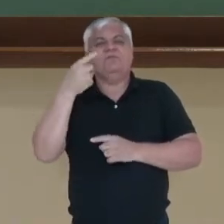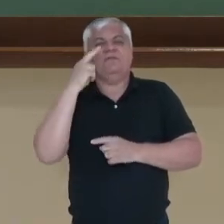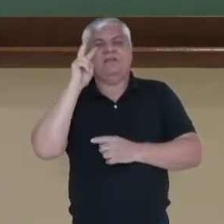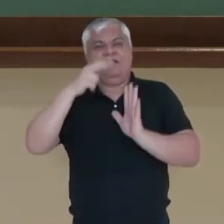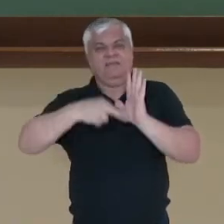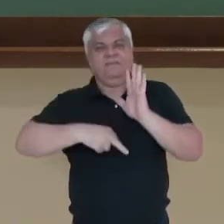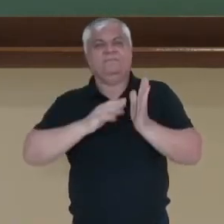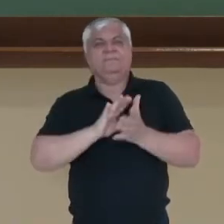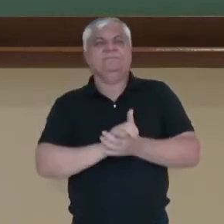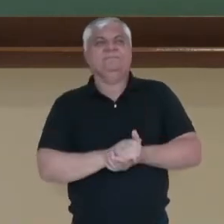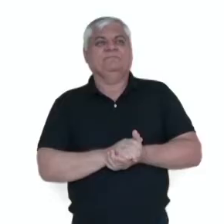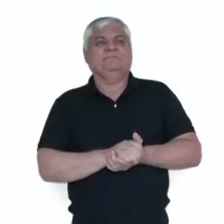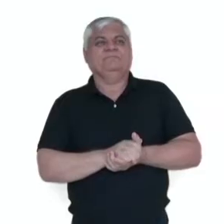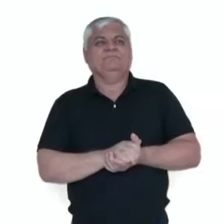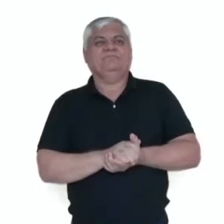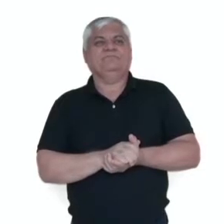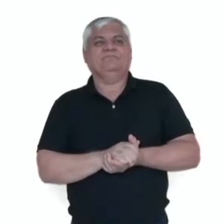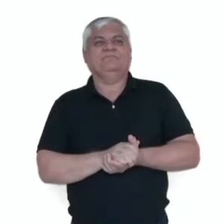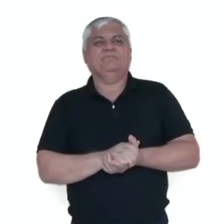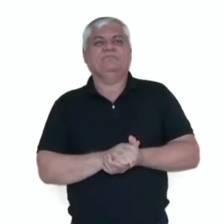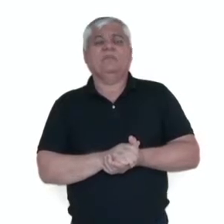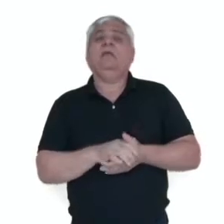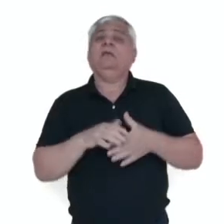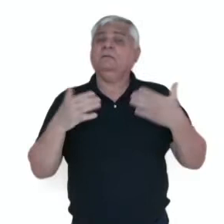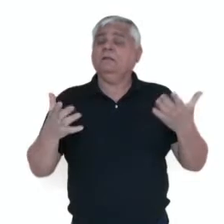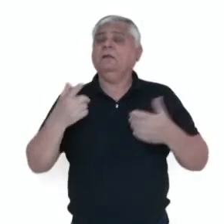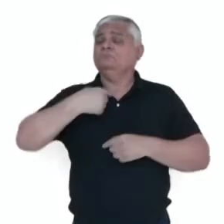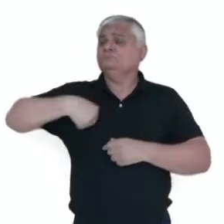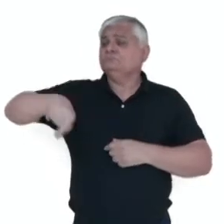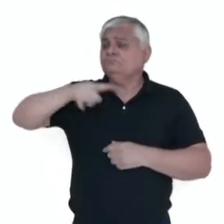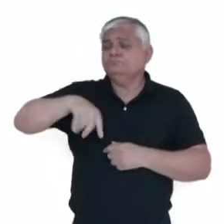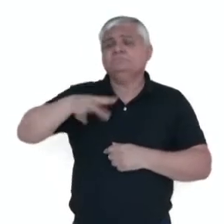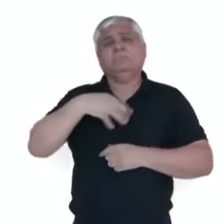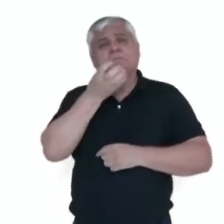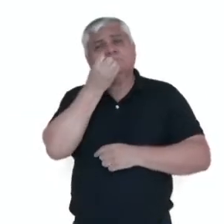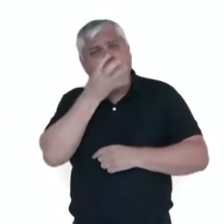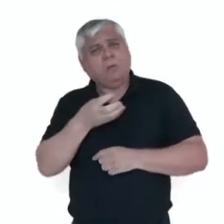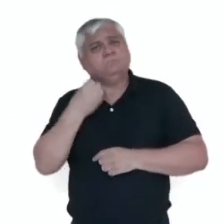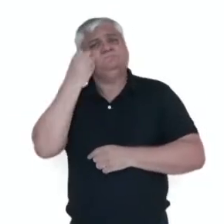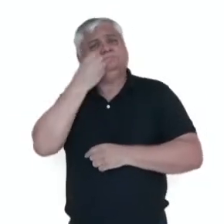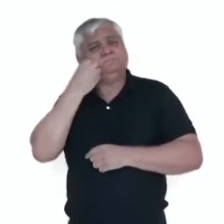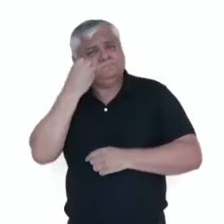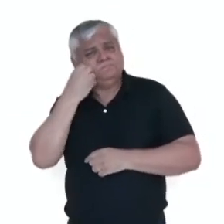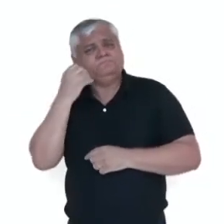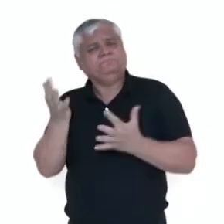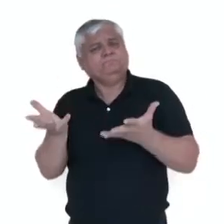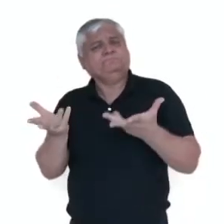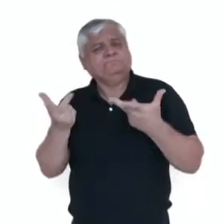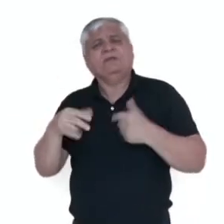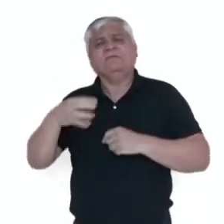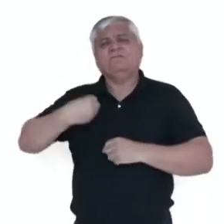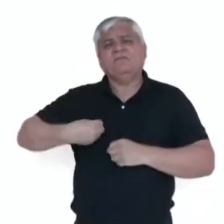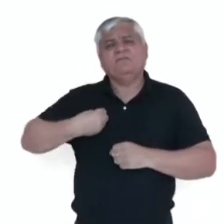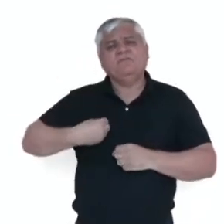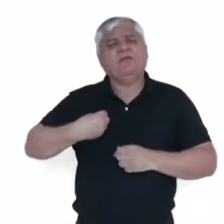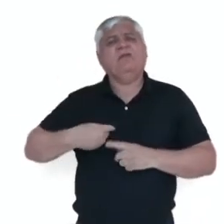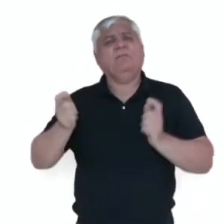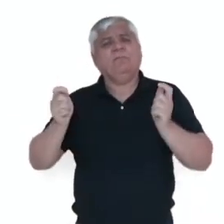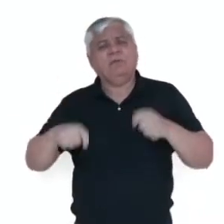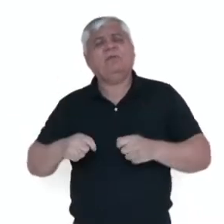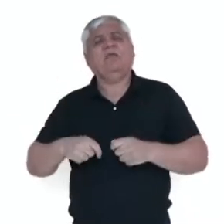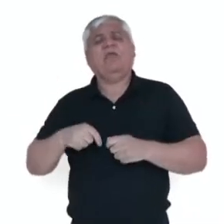íntegra. Assim, podemos dizer que foi muito bom e espetacular viver essa experiência e que isso